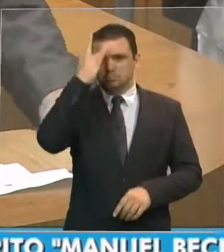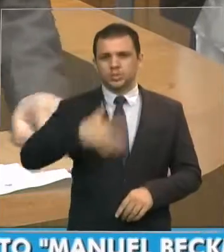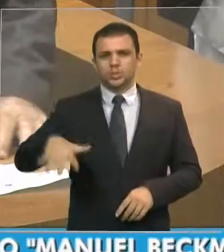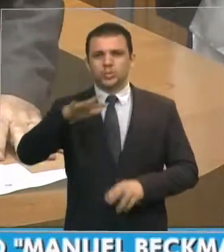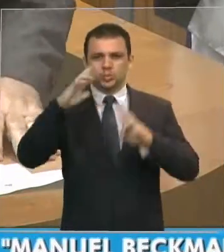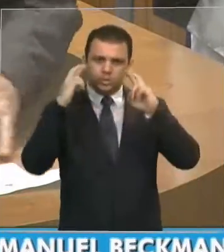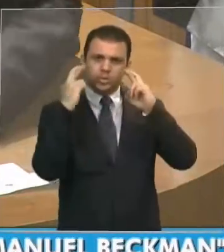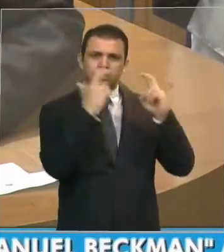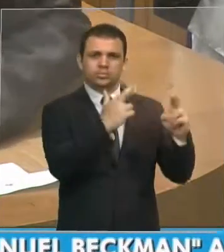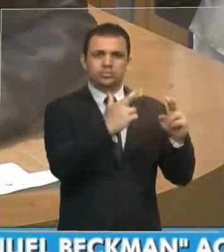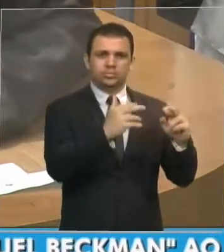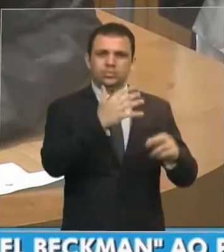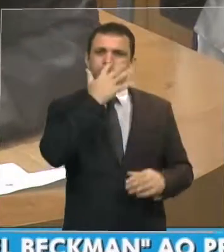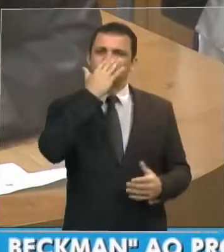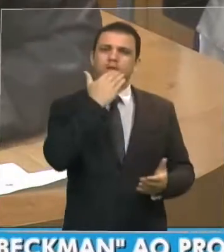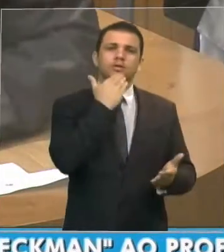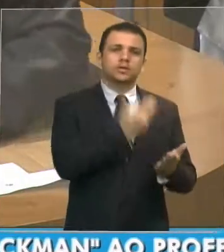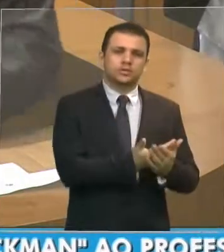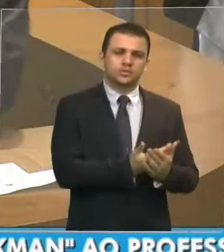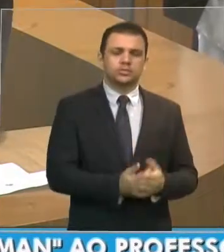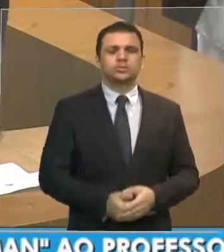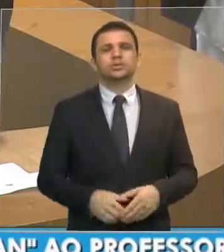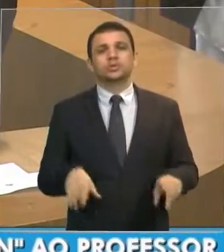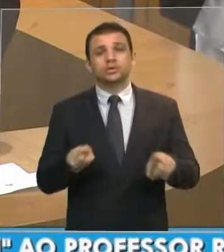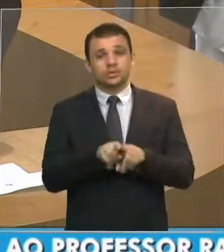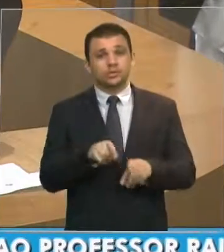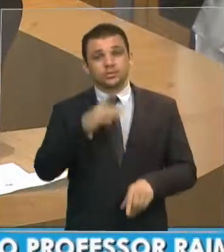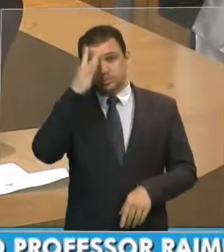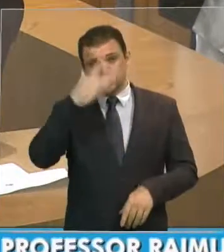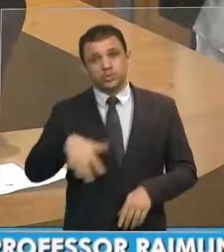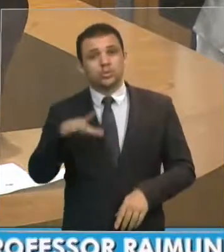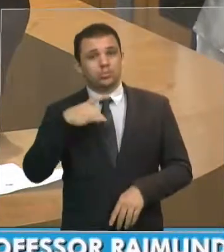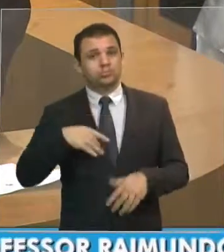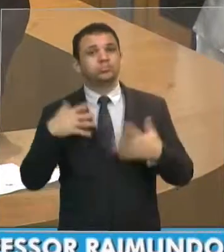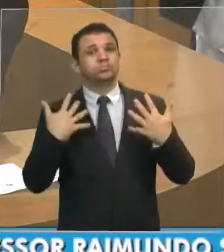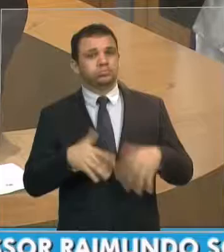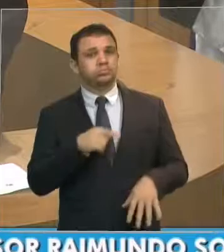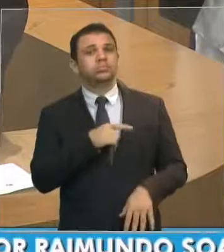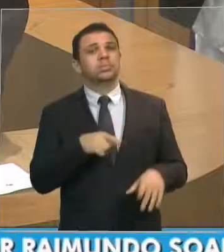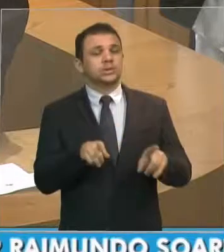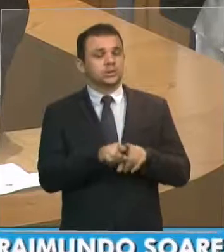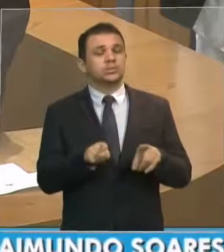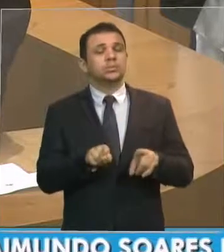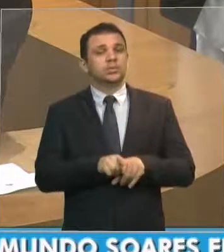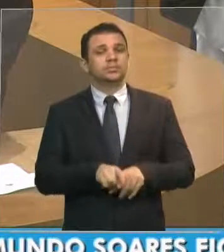respeitado, admirado e temido.